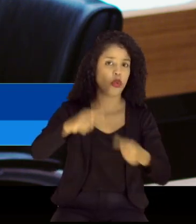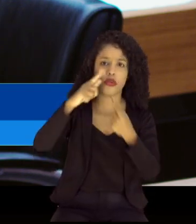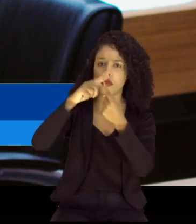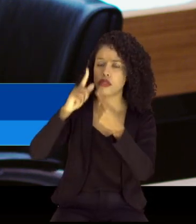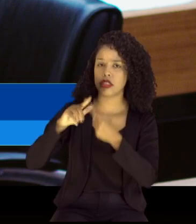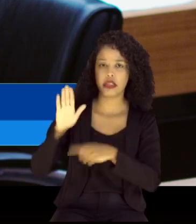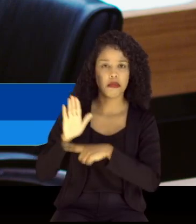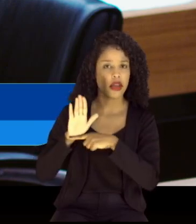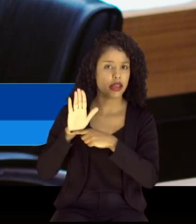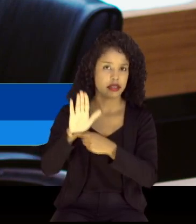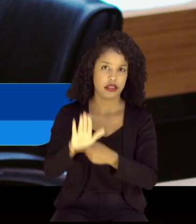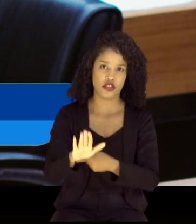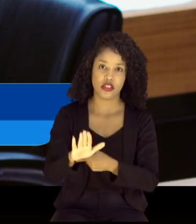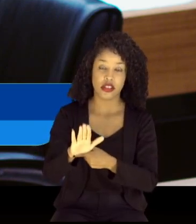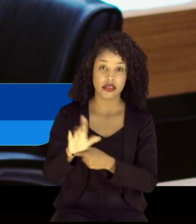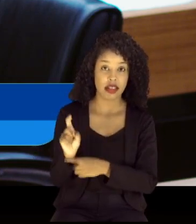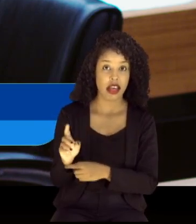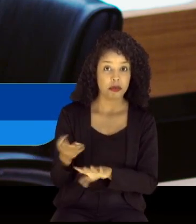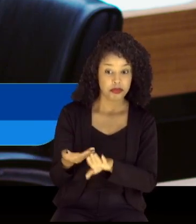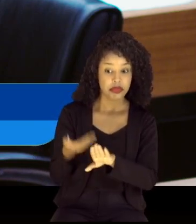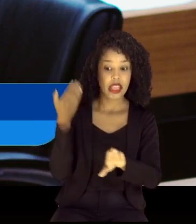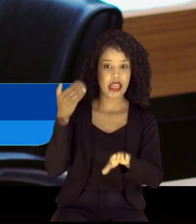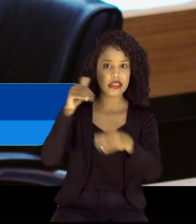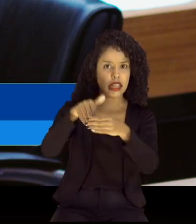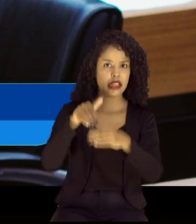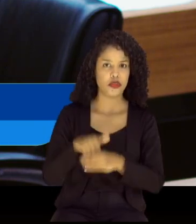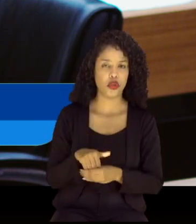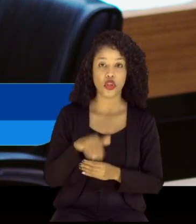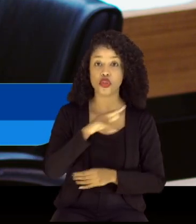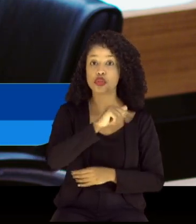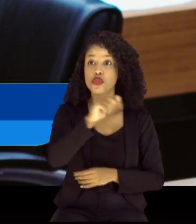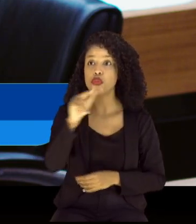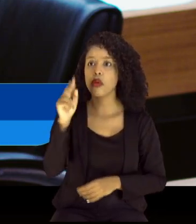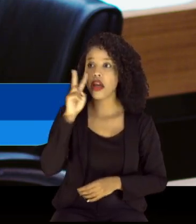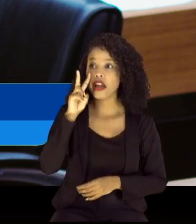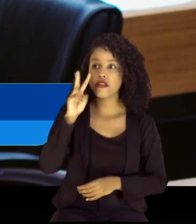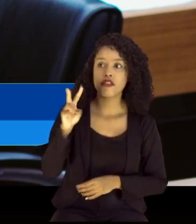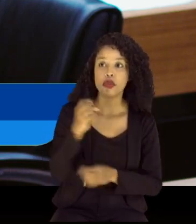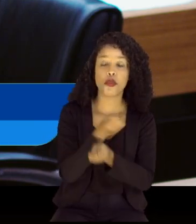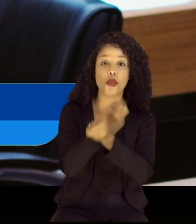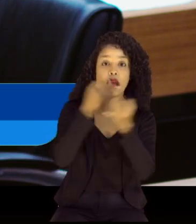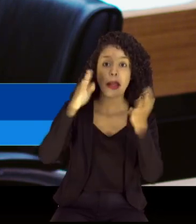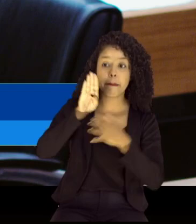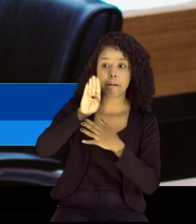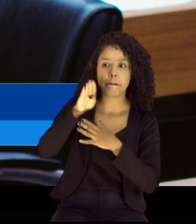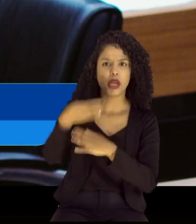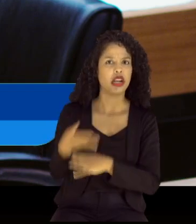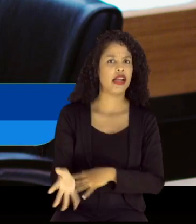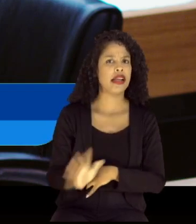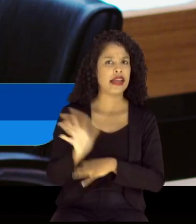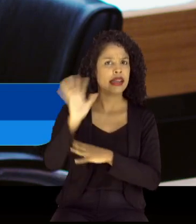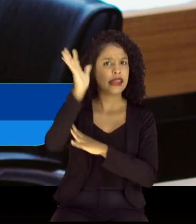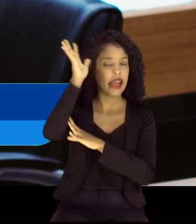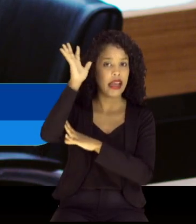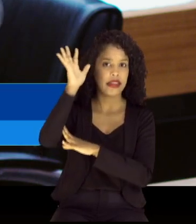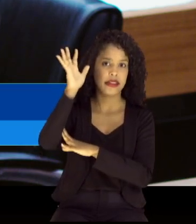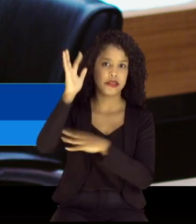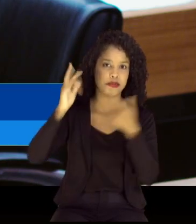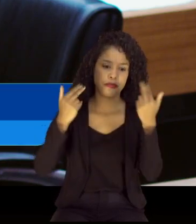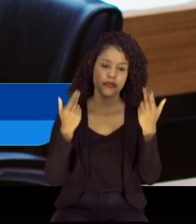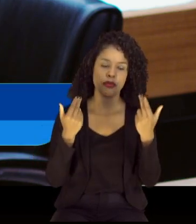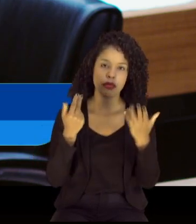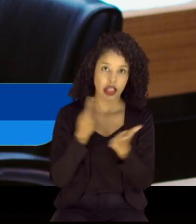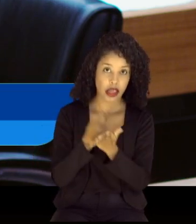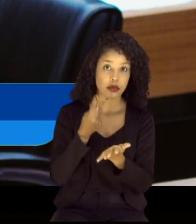assistencialismo pré-eleitoral. Nunca se viu uma boca de urna tão bilionariamente cara como no país, como que